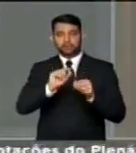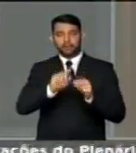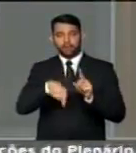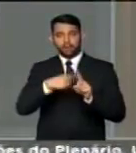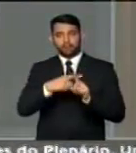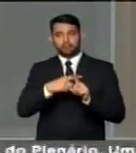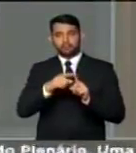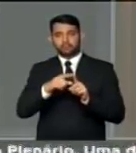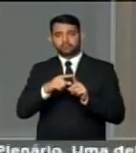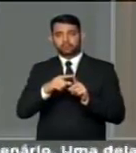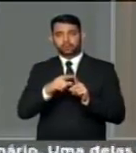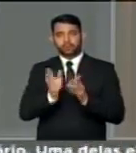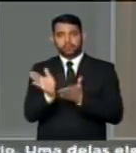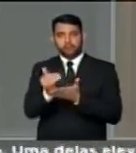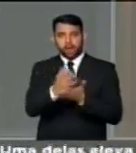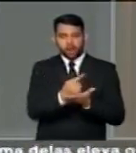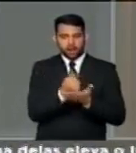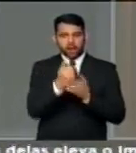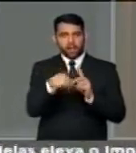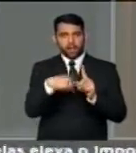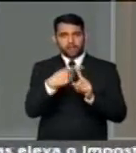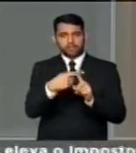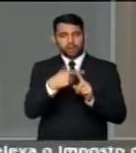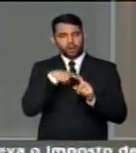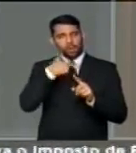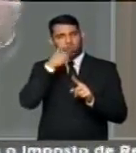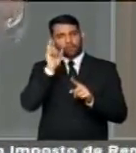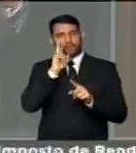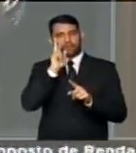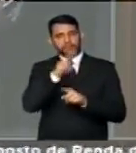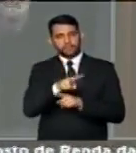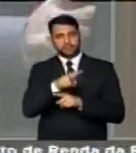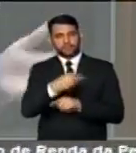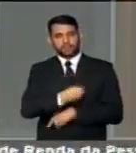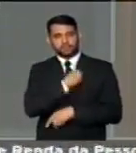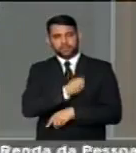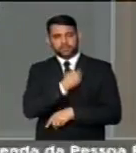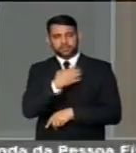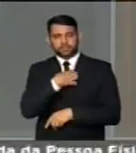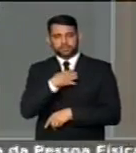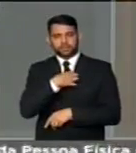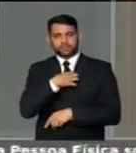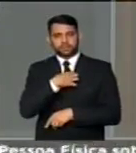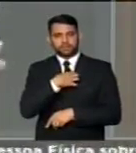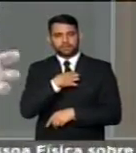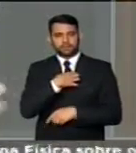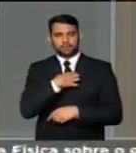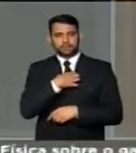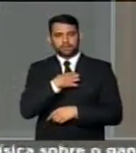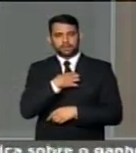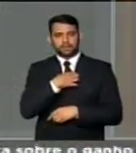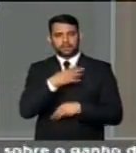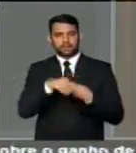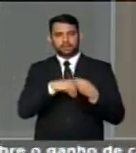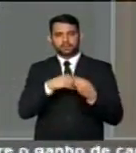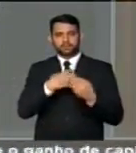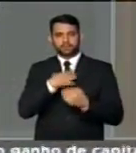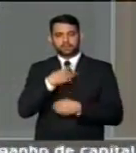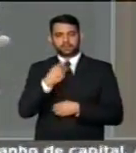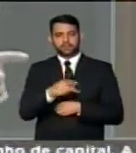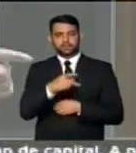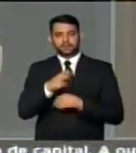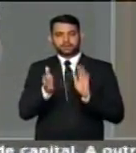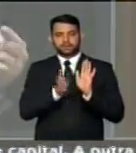bolso do brasileiro. E ontem ela viu, ela presenciou a reação dessa casa diante